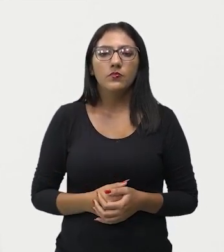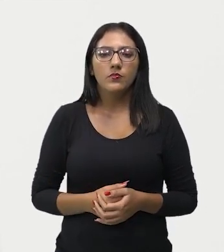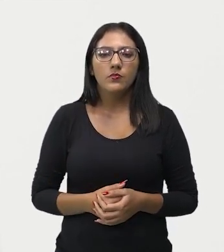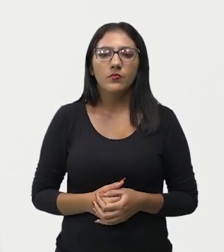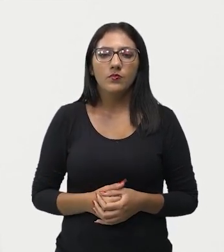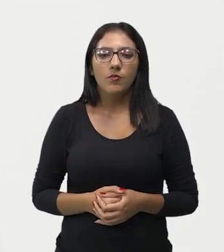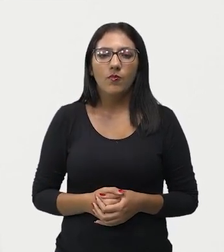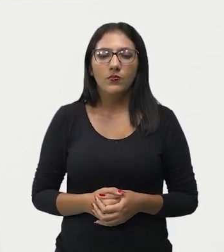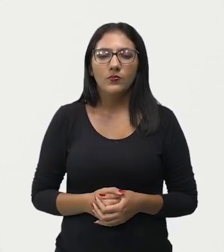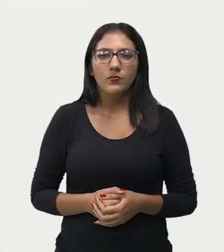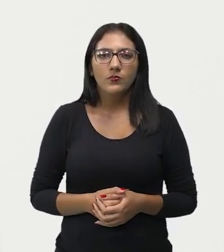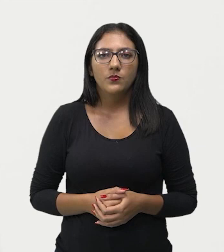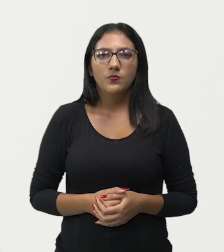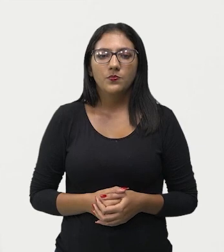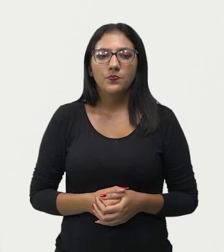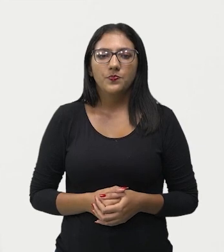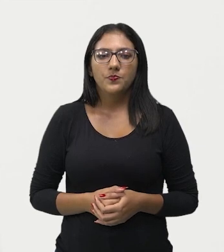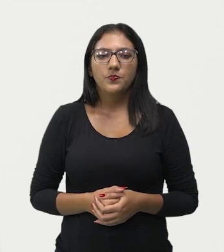3,